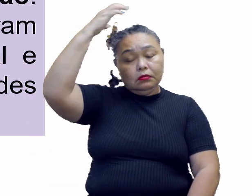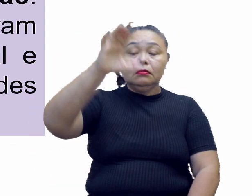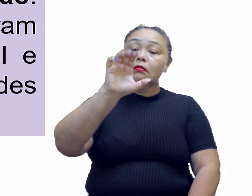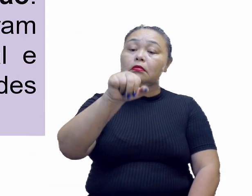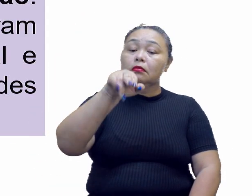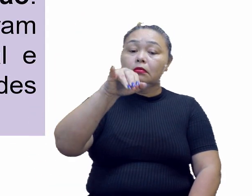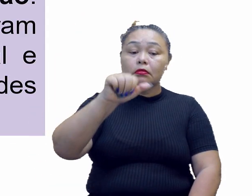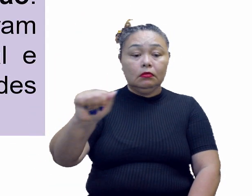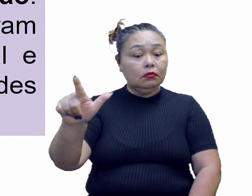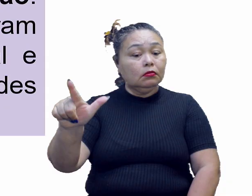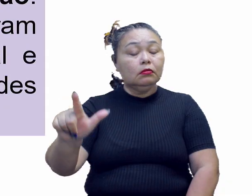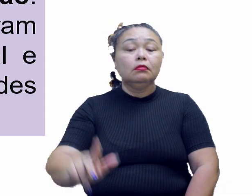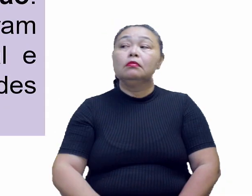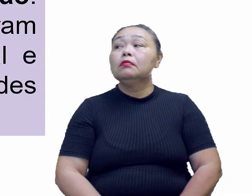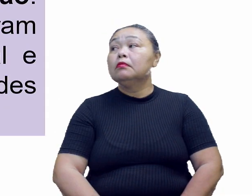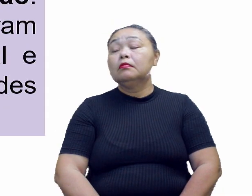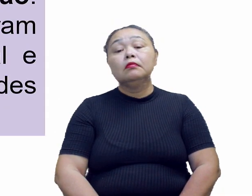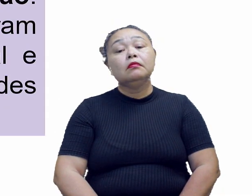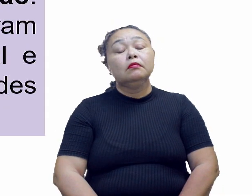coloniais. Tá?